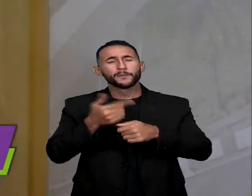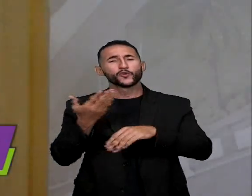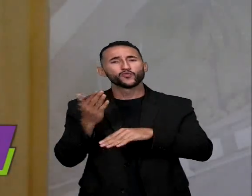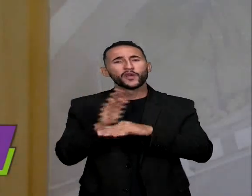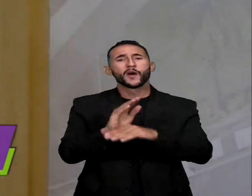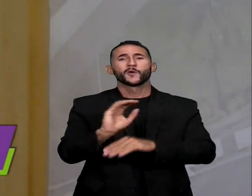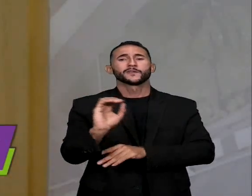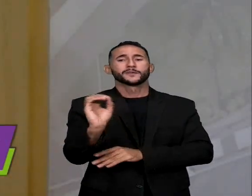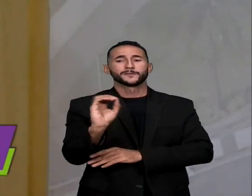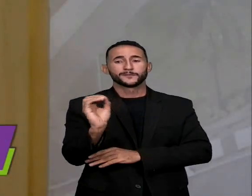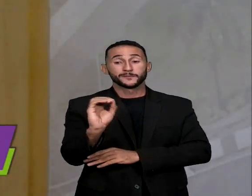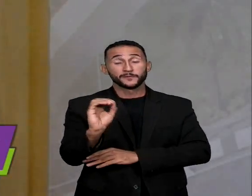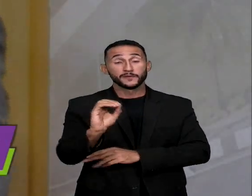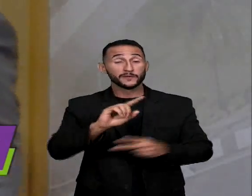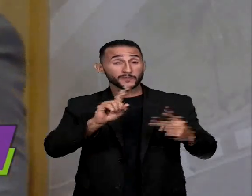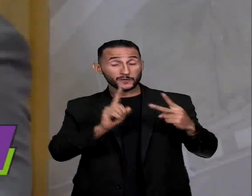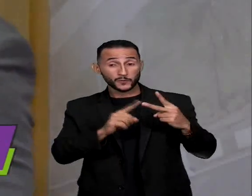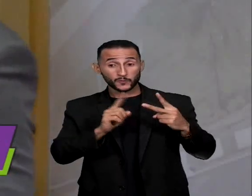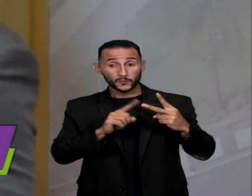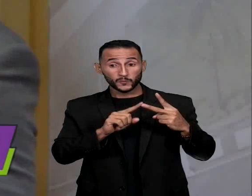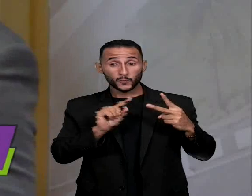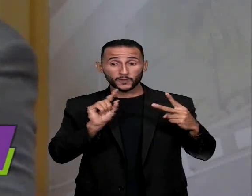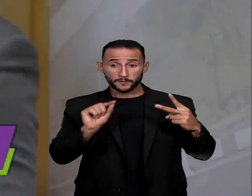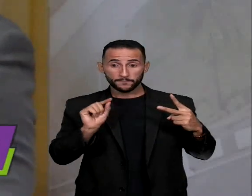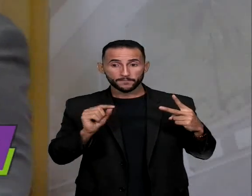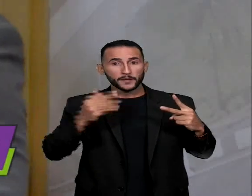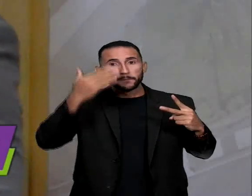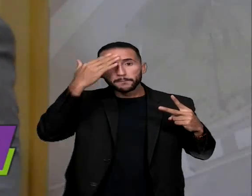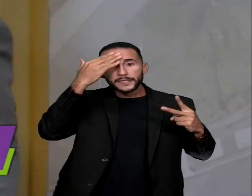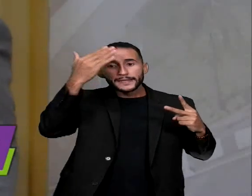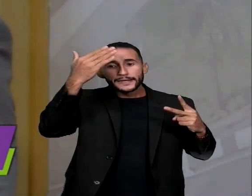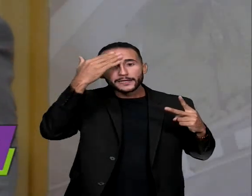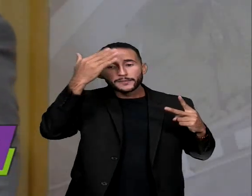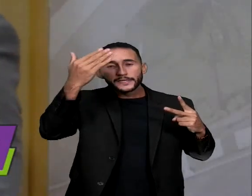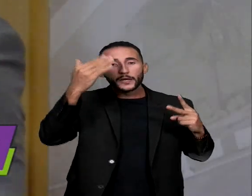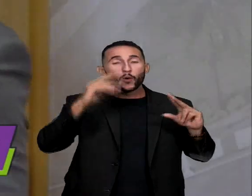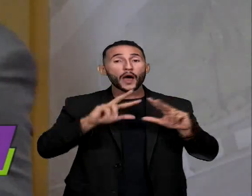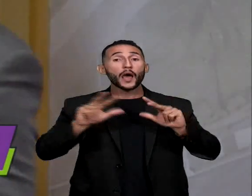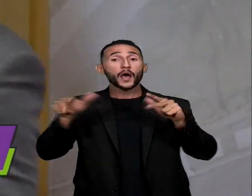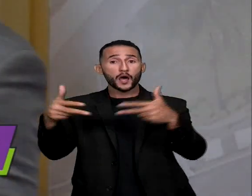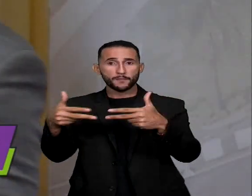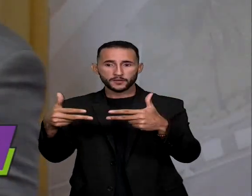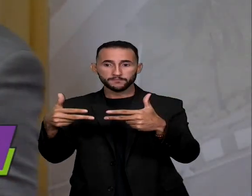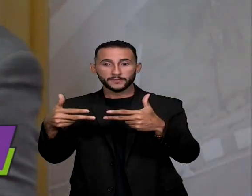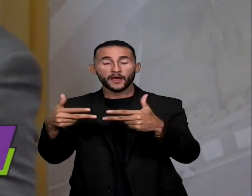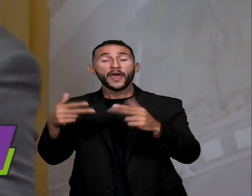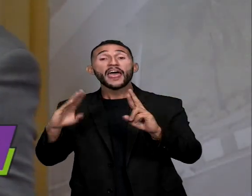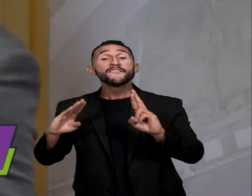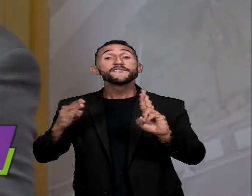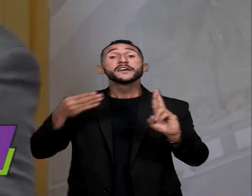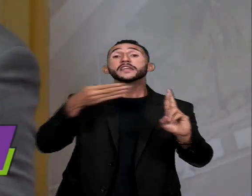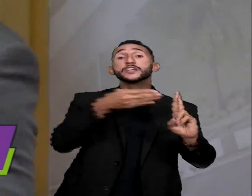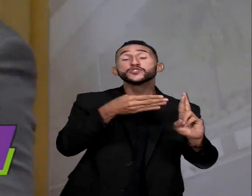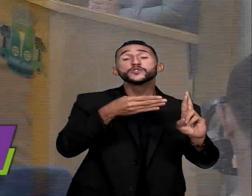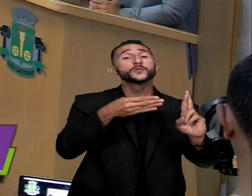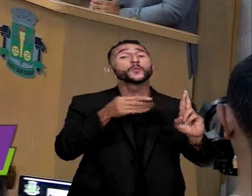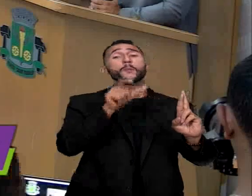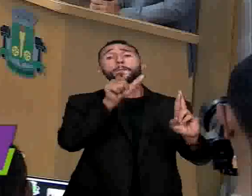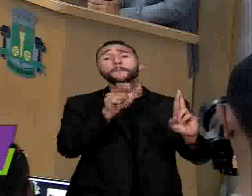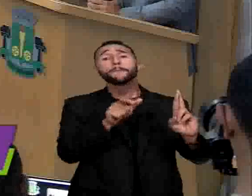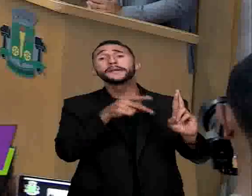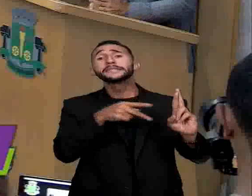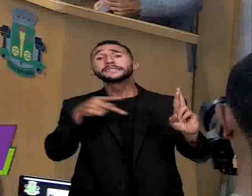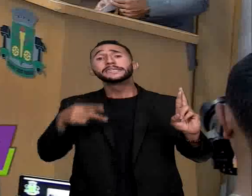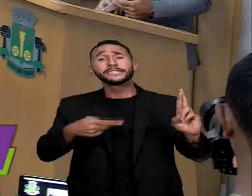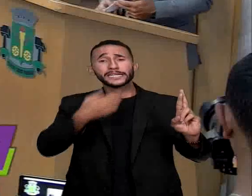cidade segundo eu queria agradecer muito a câmara municipal no seu nome Presidente Carmo Bastos